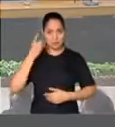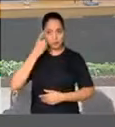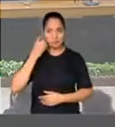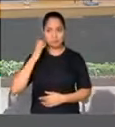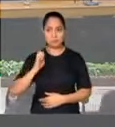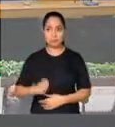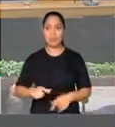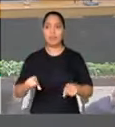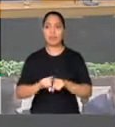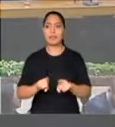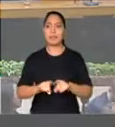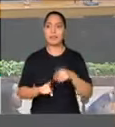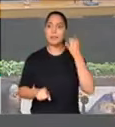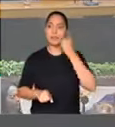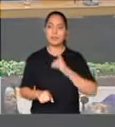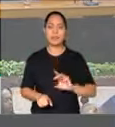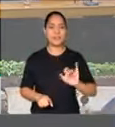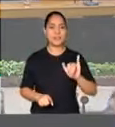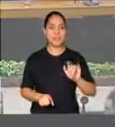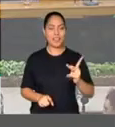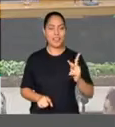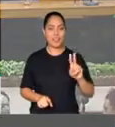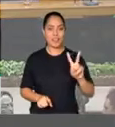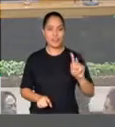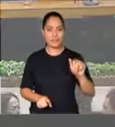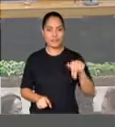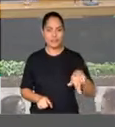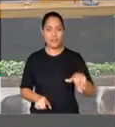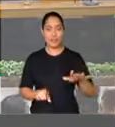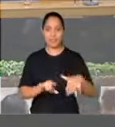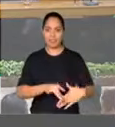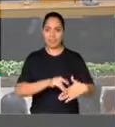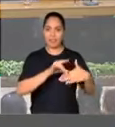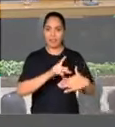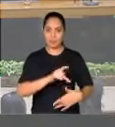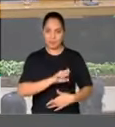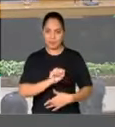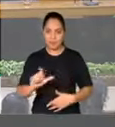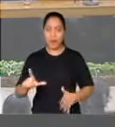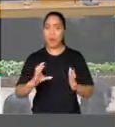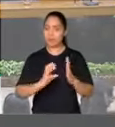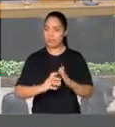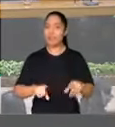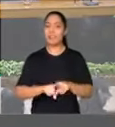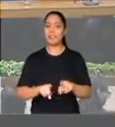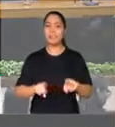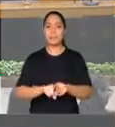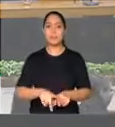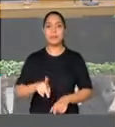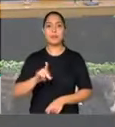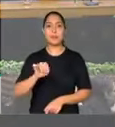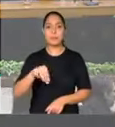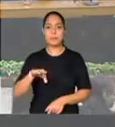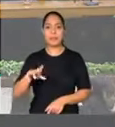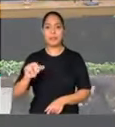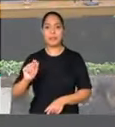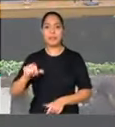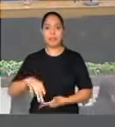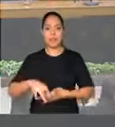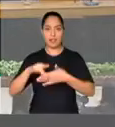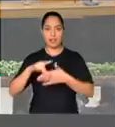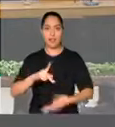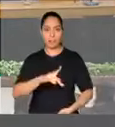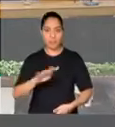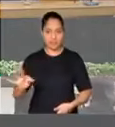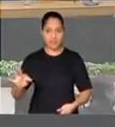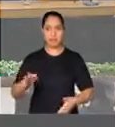deputado Ivan Valente, líder do PSOL, deputado Paulo Pimenta, líder do PT. Eu gostaria